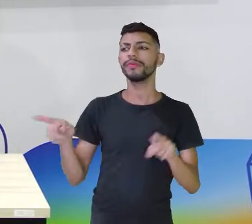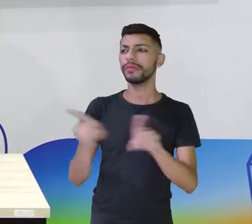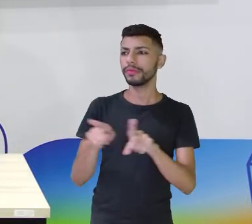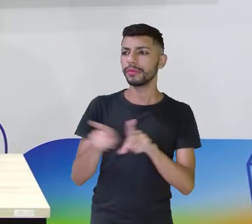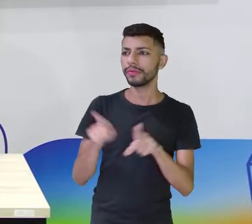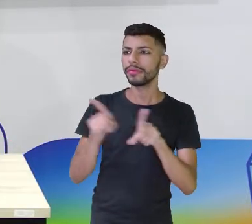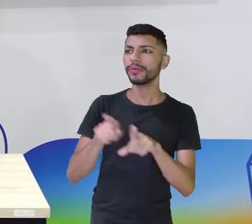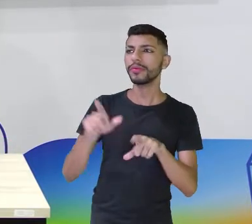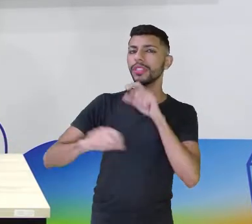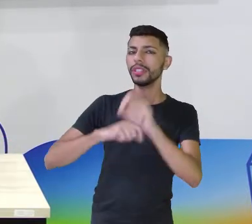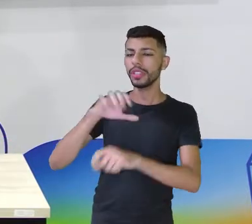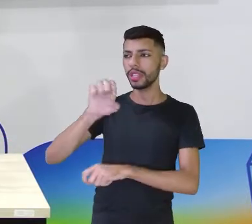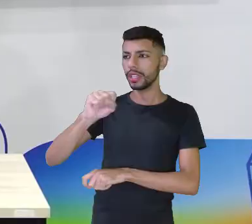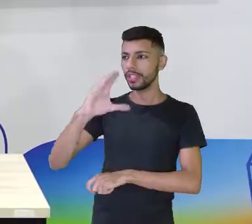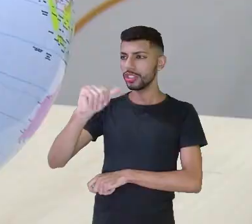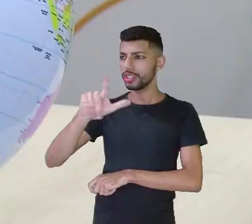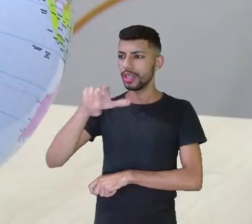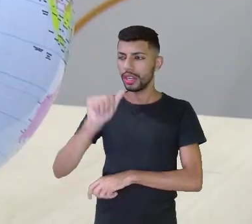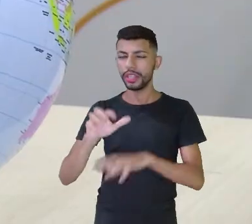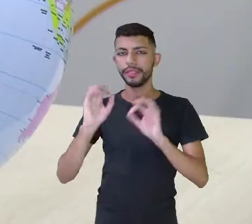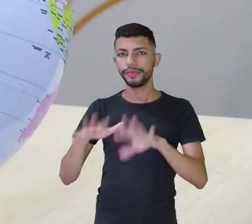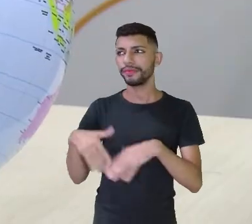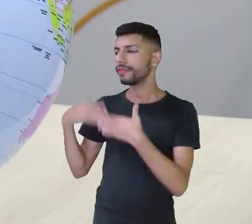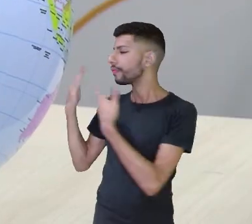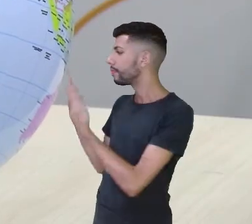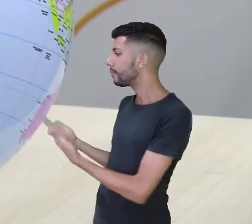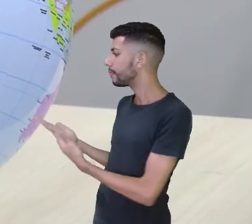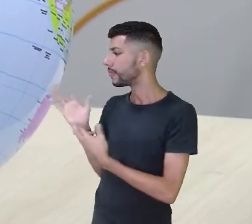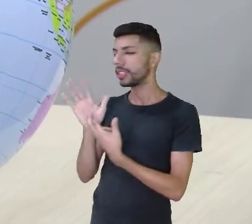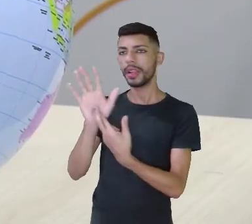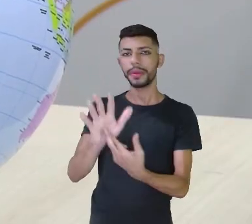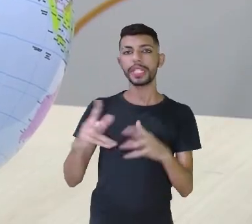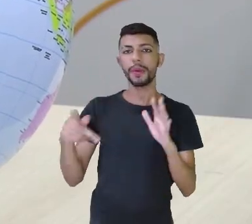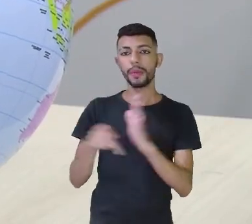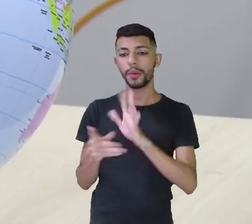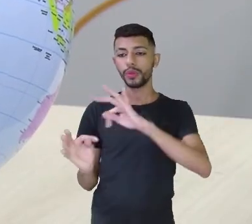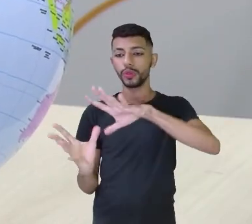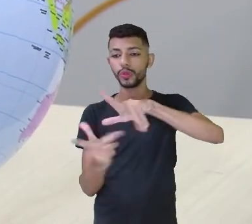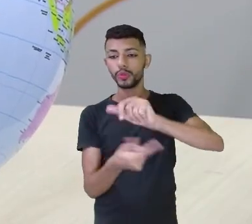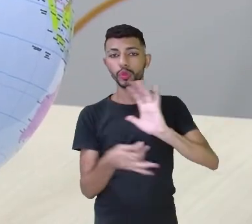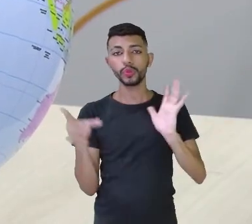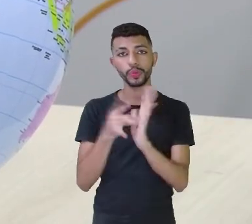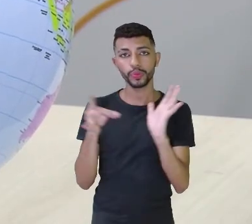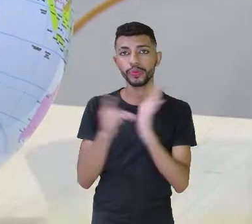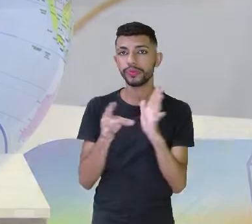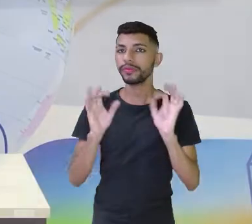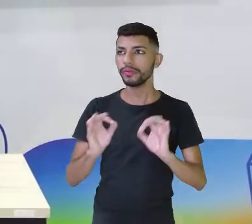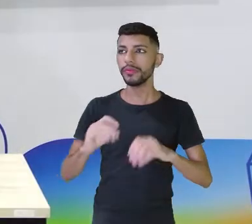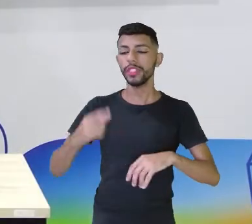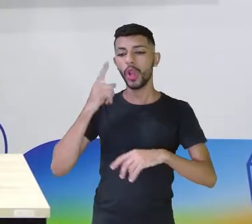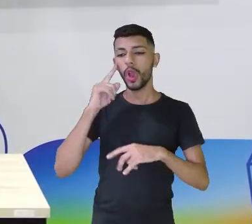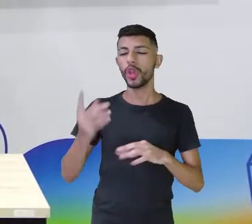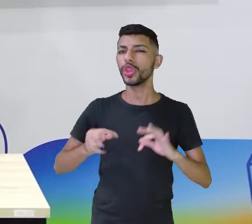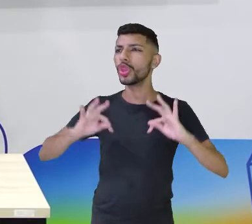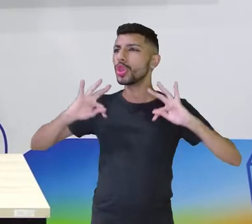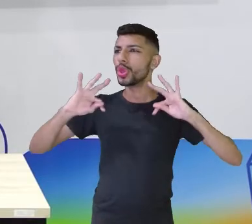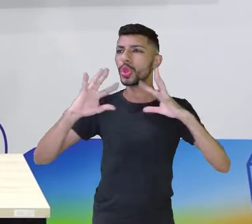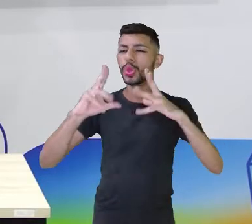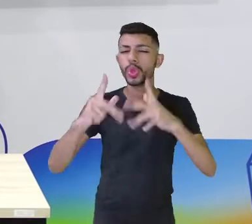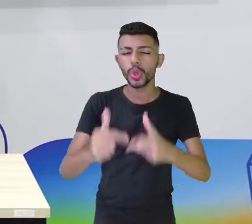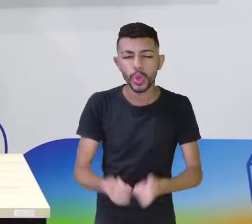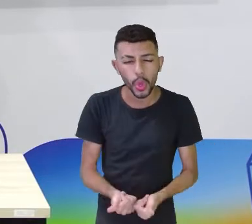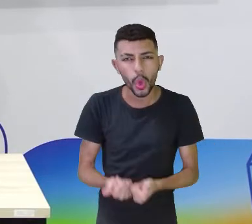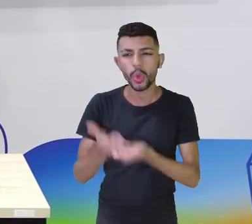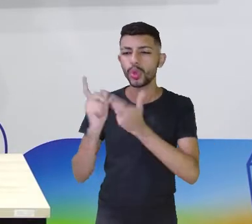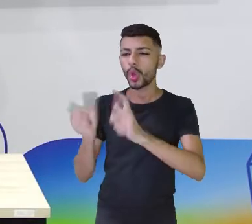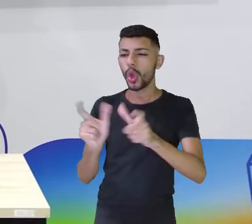a representação do globo terrestre real. Todo mundo, todo lugar, todo local